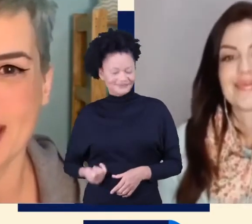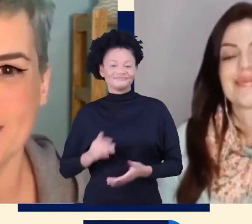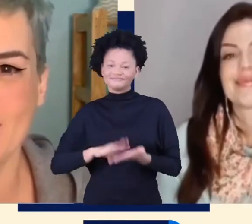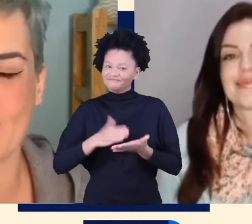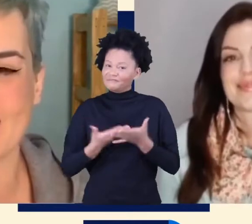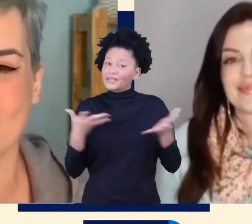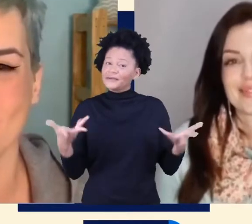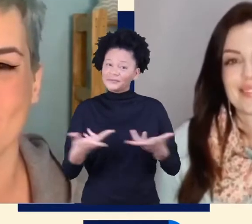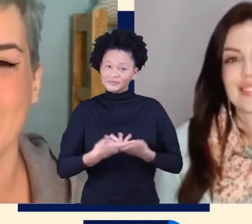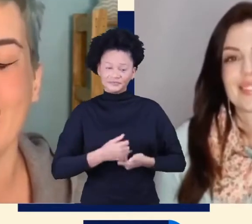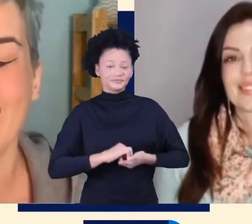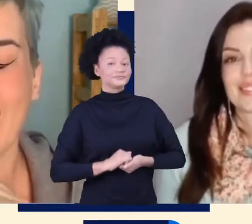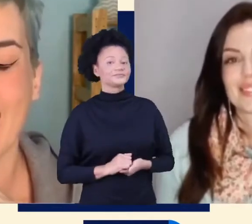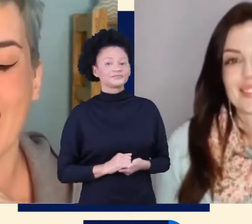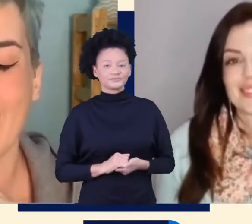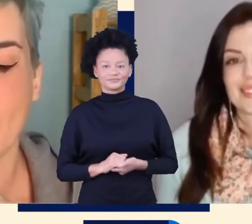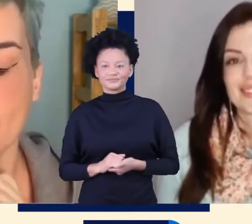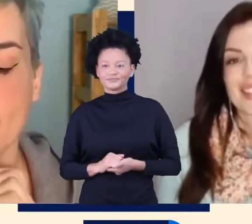intérprete maravilhosa.